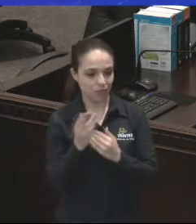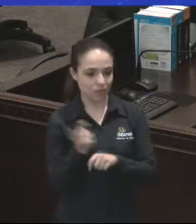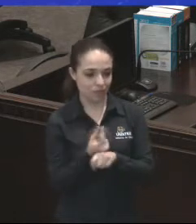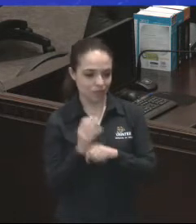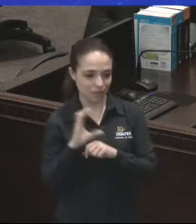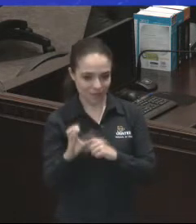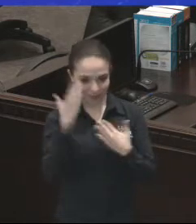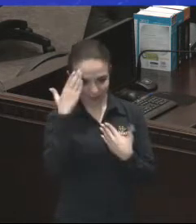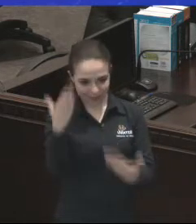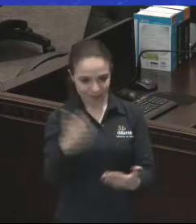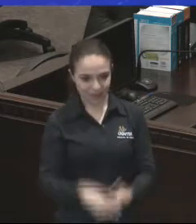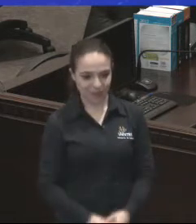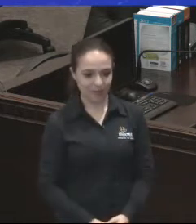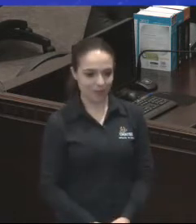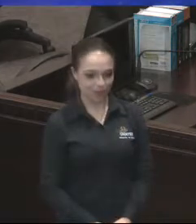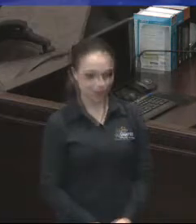financeiro. Muito obrigado pela atenção.